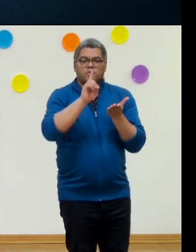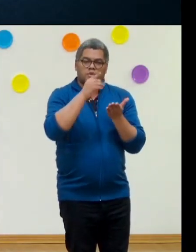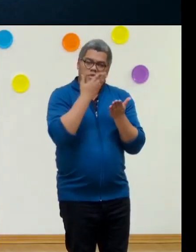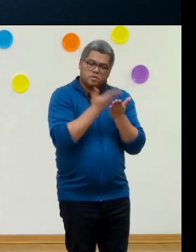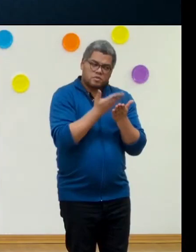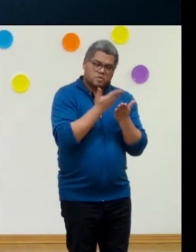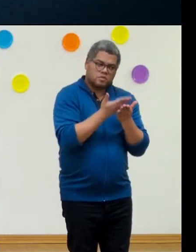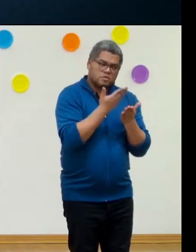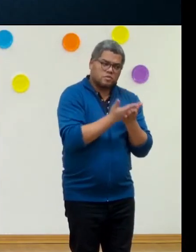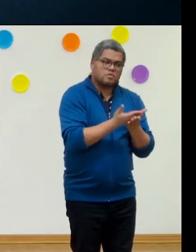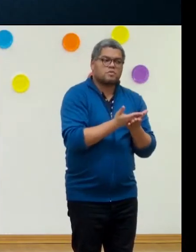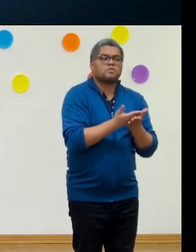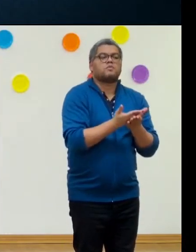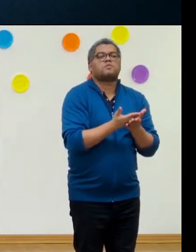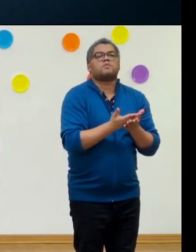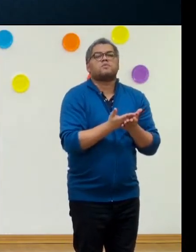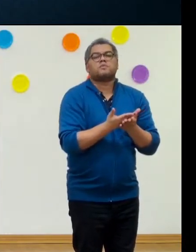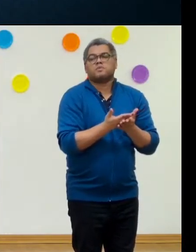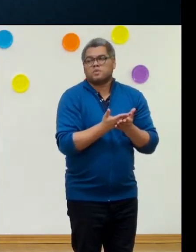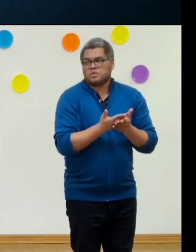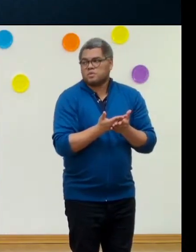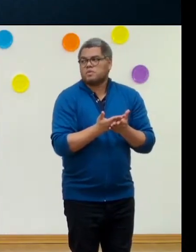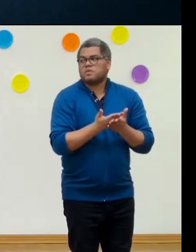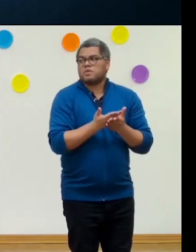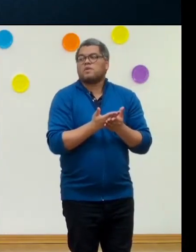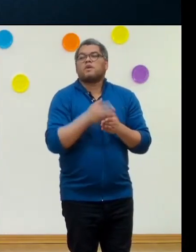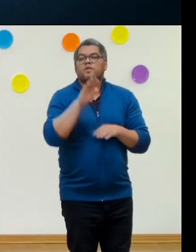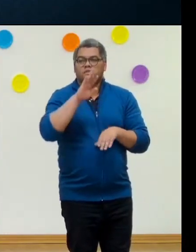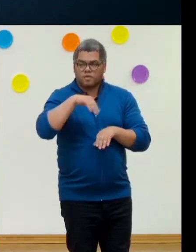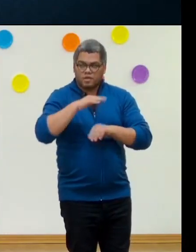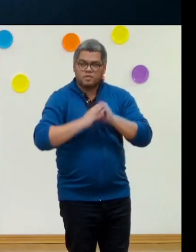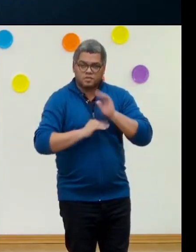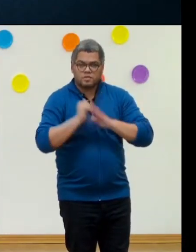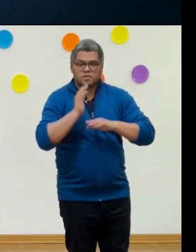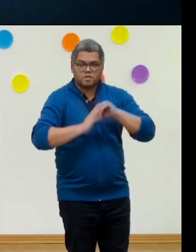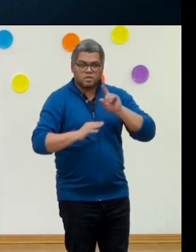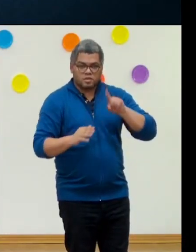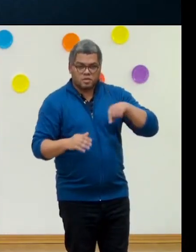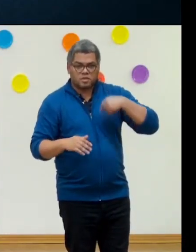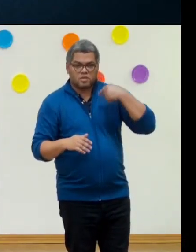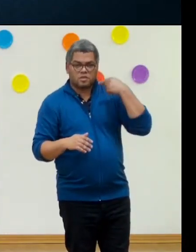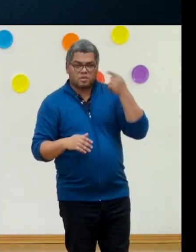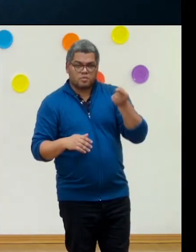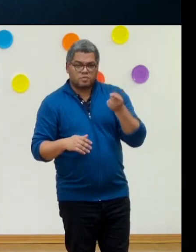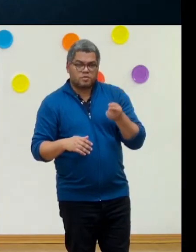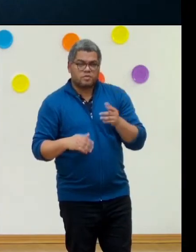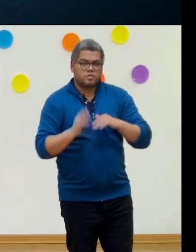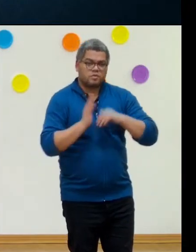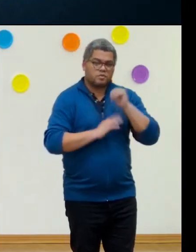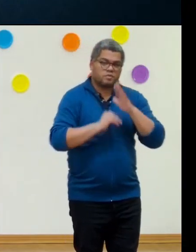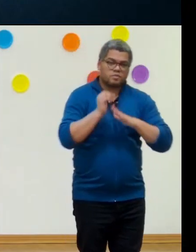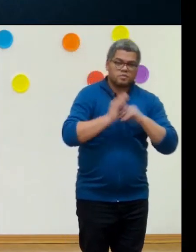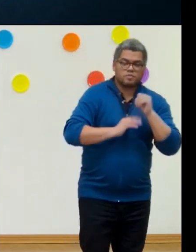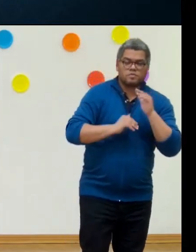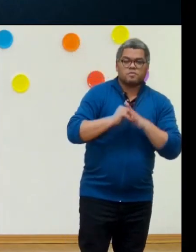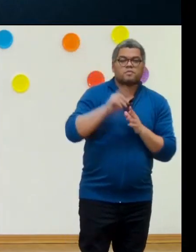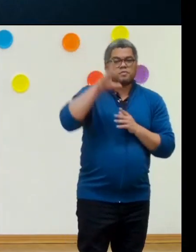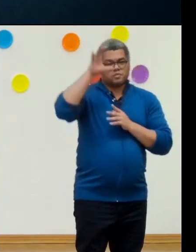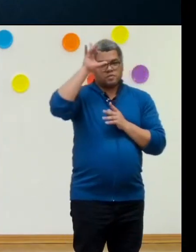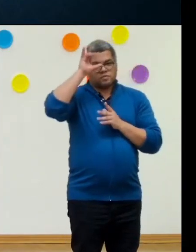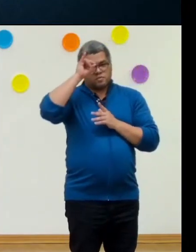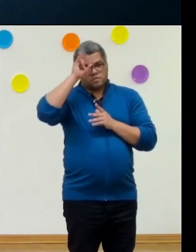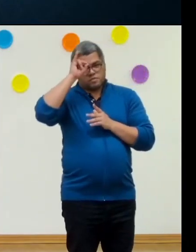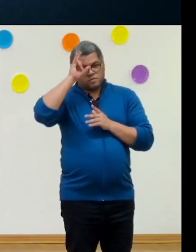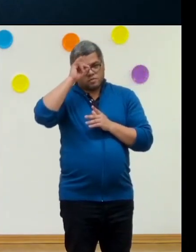Vá a fundo no texto. Faz esse exercício essa semana. Depois posta lá no Instagram, comenta